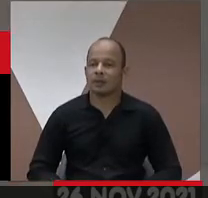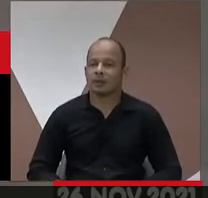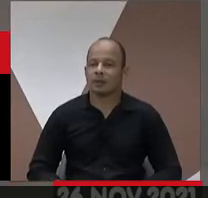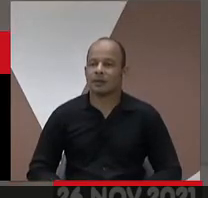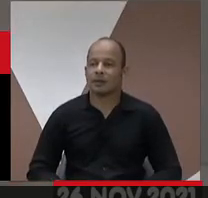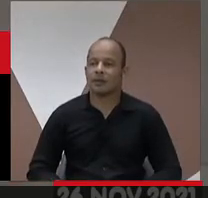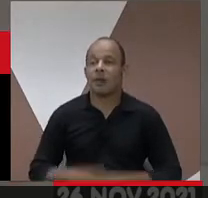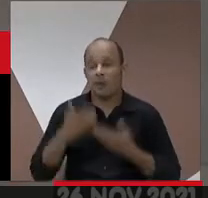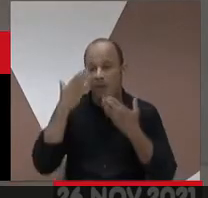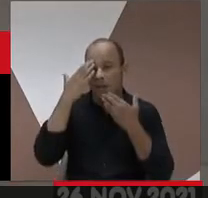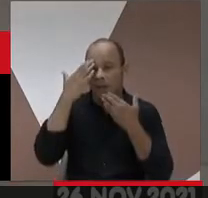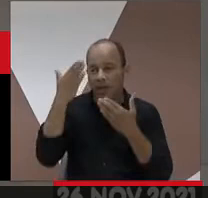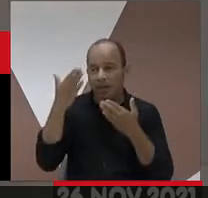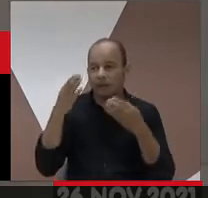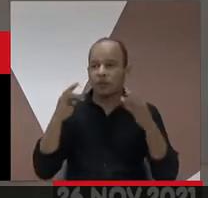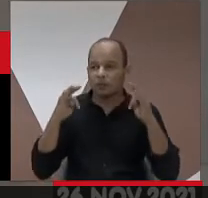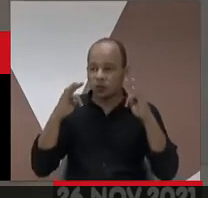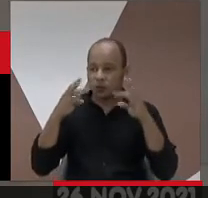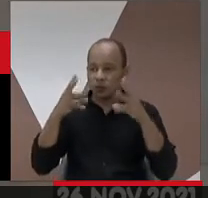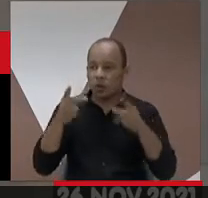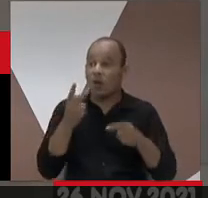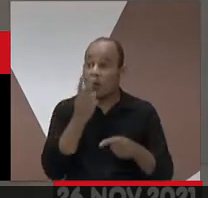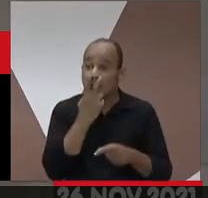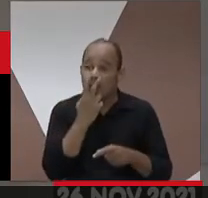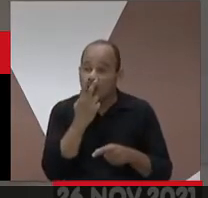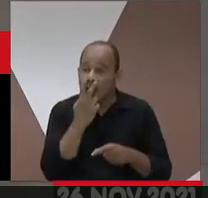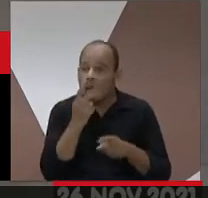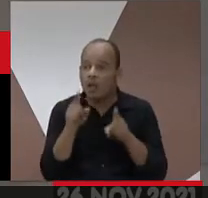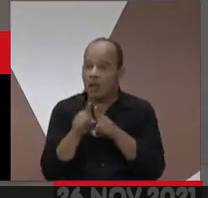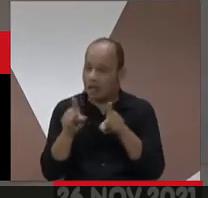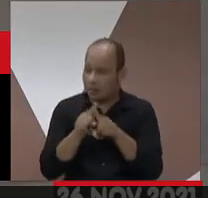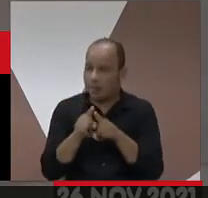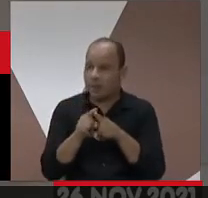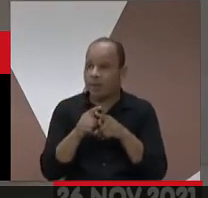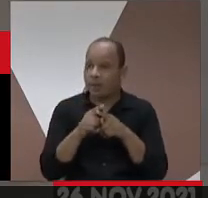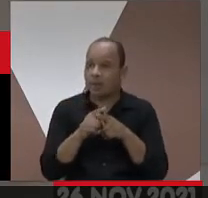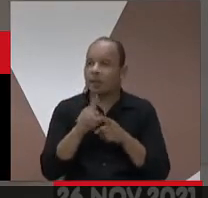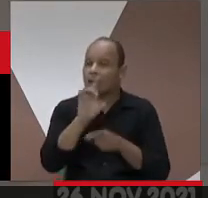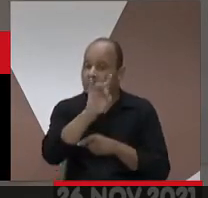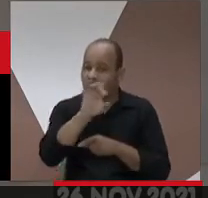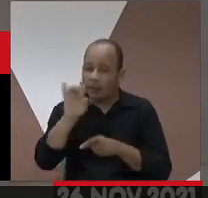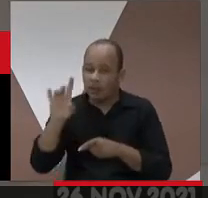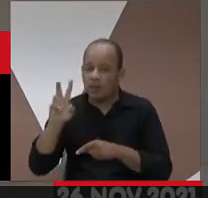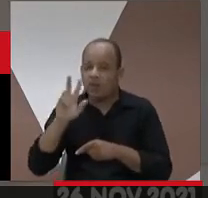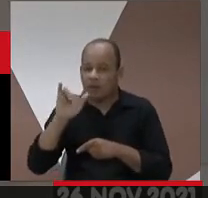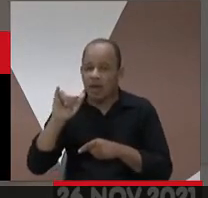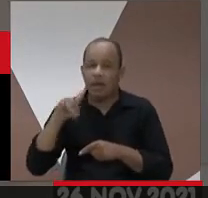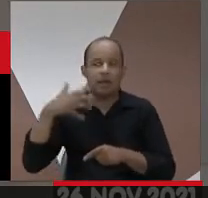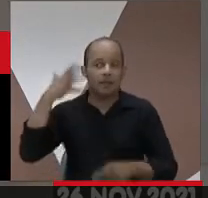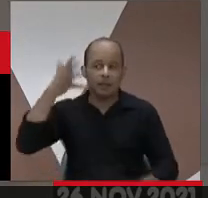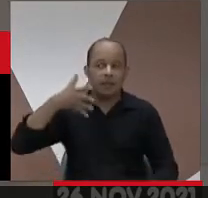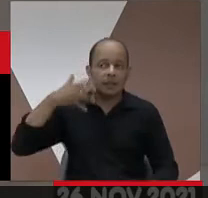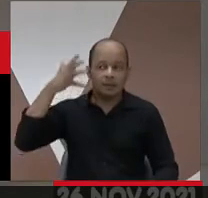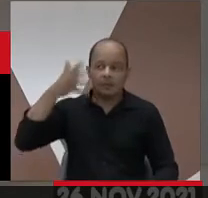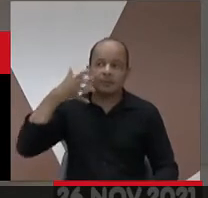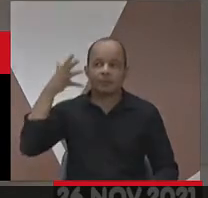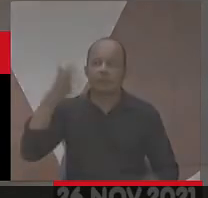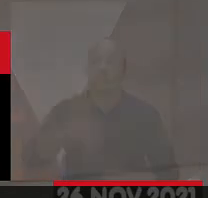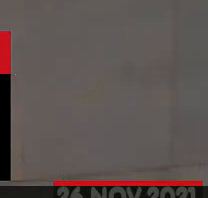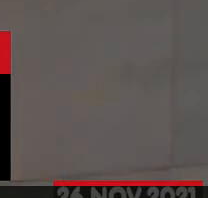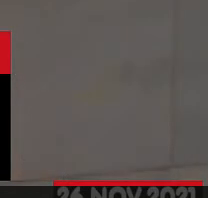Questiono também aos representantes da CEINFRA, se querem fazer uso da palavra, ao secretário Fernando Marcato, aos subsecretários.